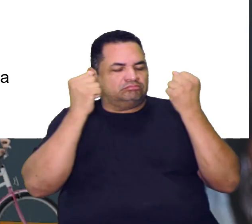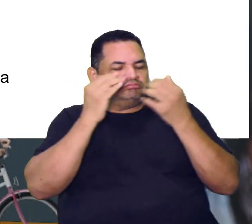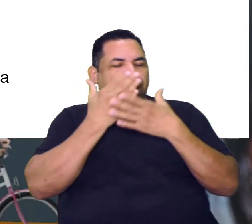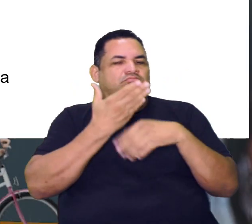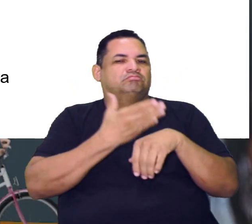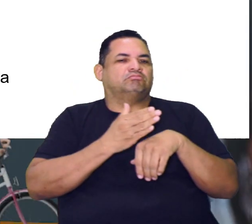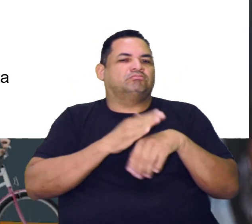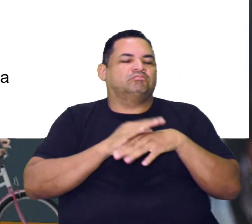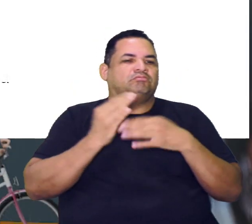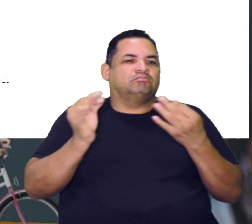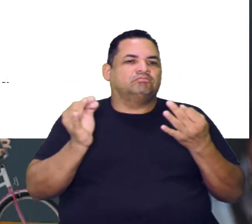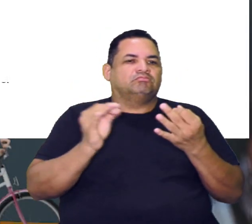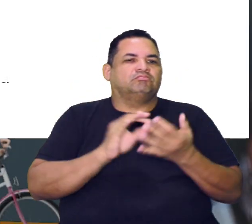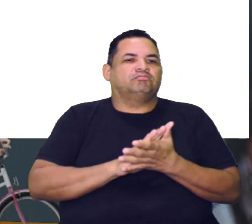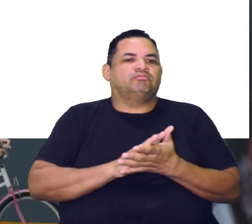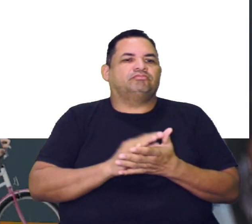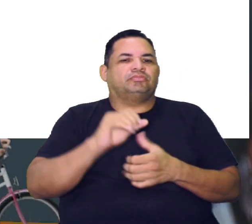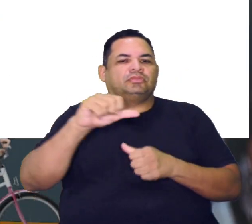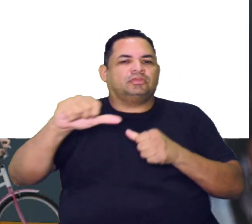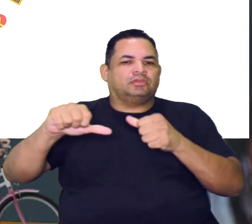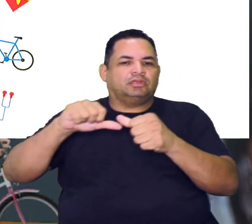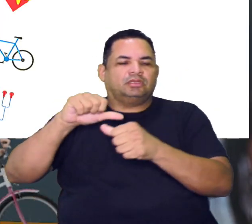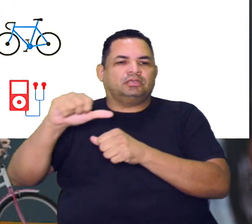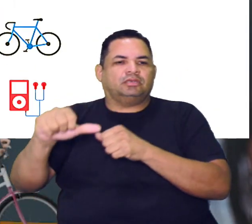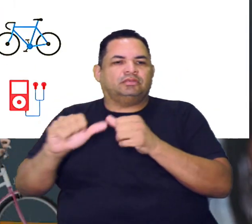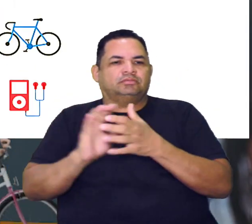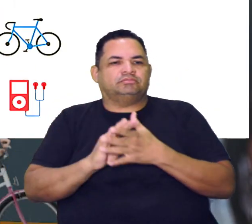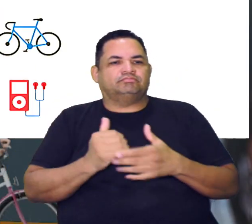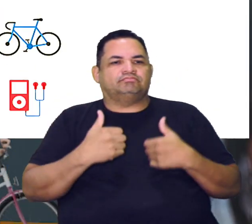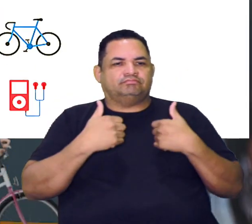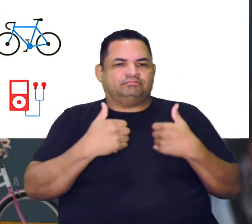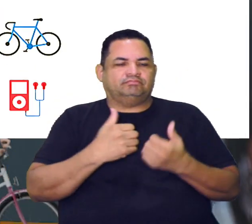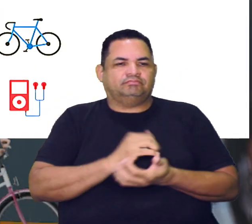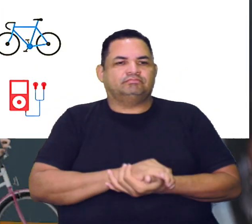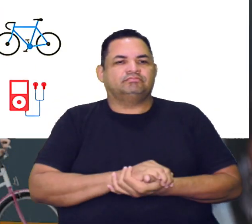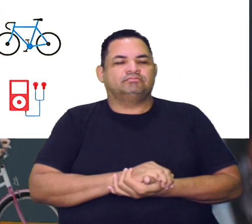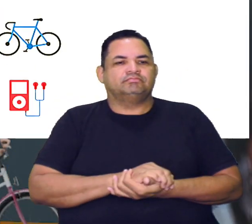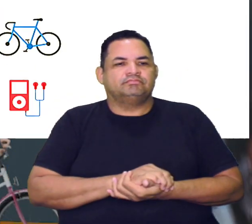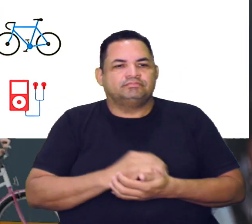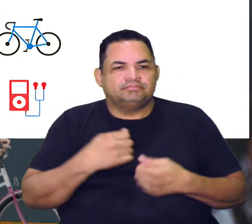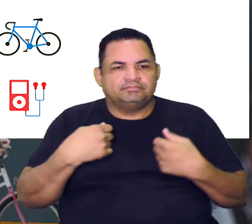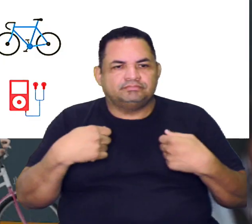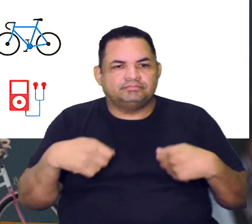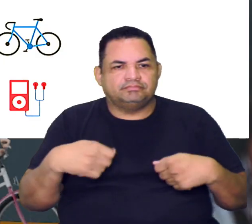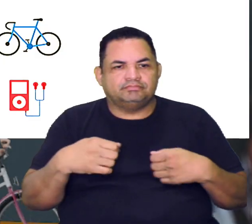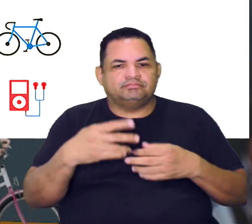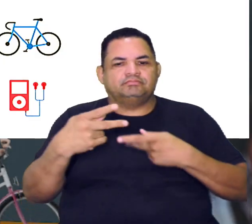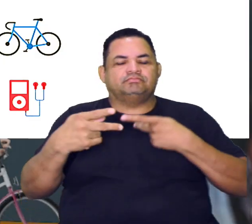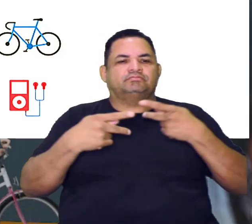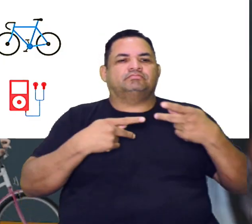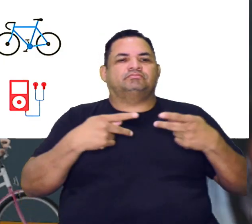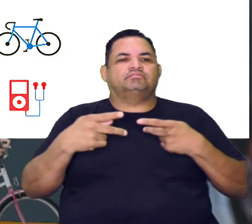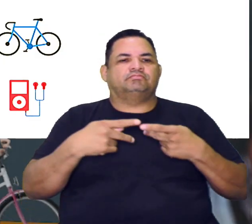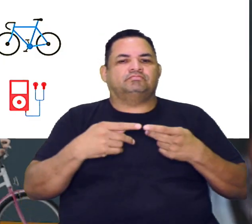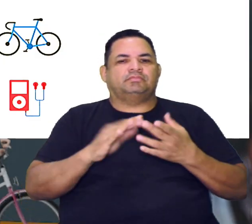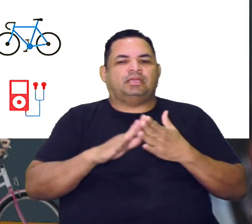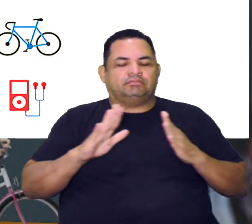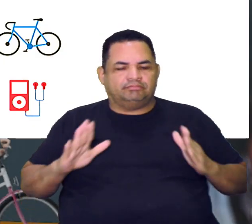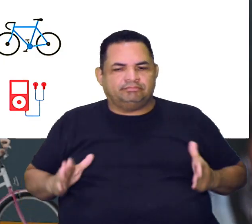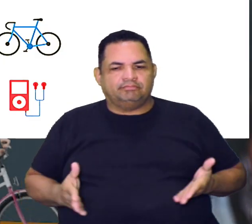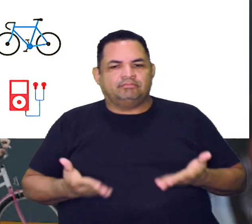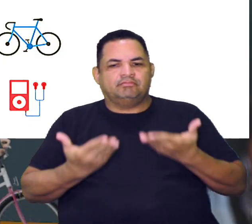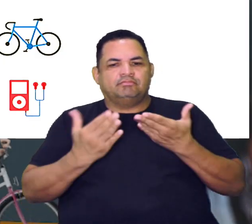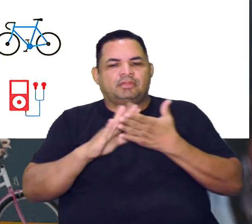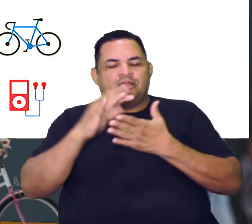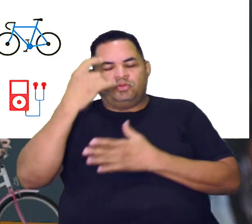pratico, das atividades que eu vou trocando aí de forma positiva. Claro, eu preciso planejar, me motivar,